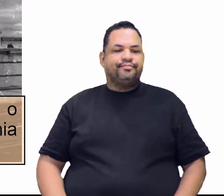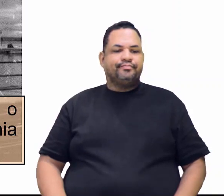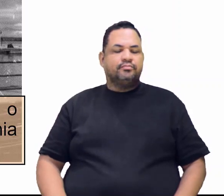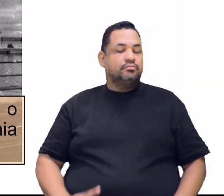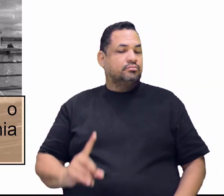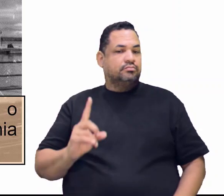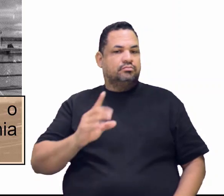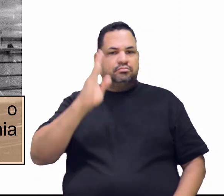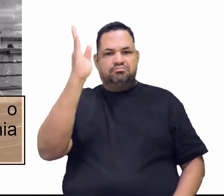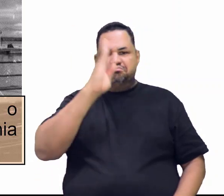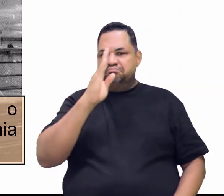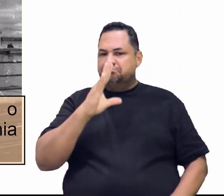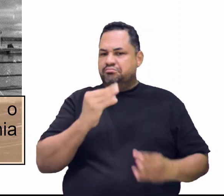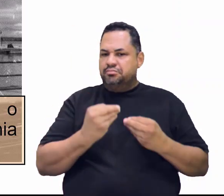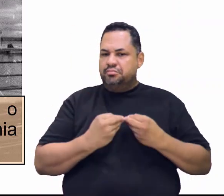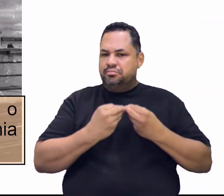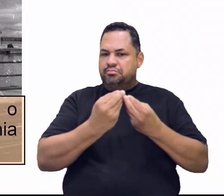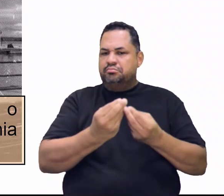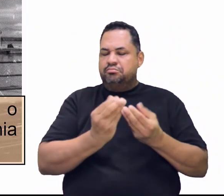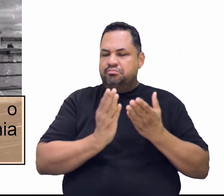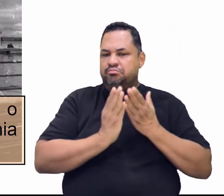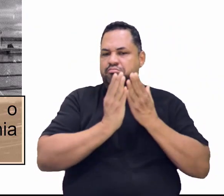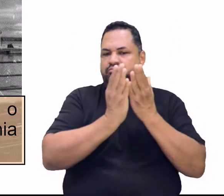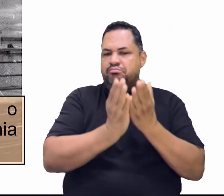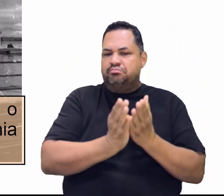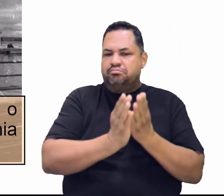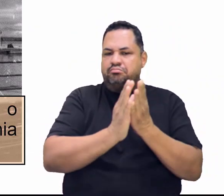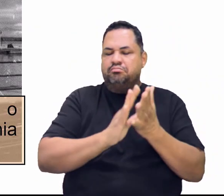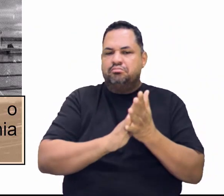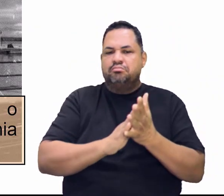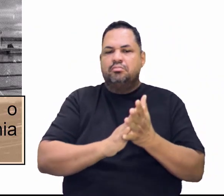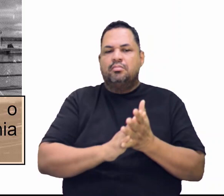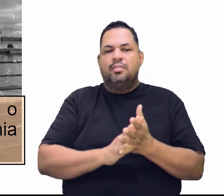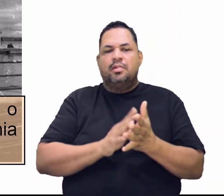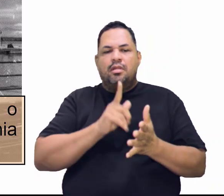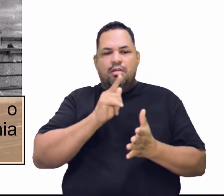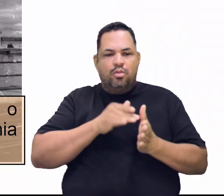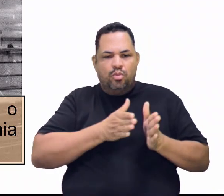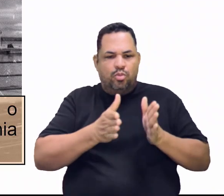vai permitir essa livre navegação pelo Rio Amazonas,